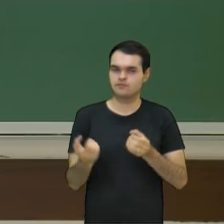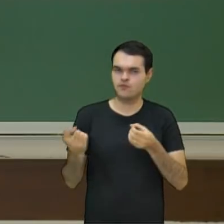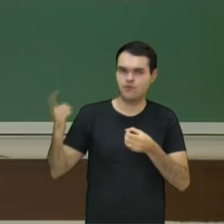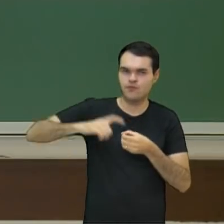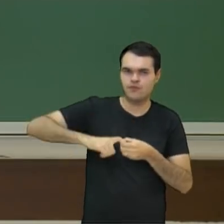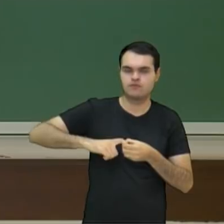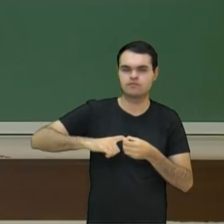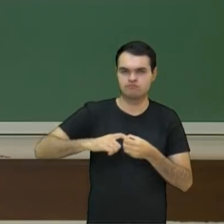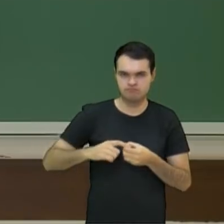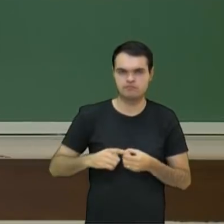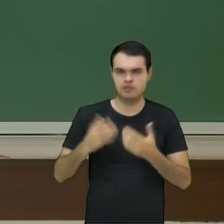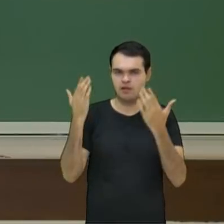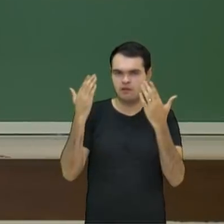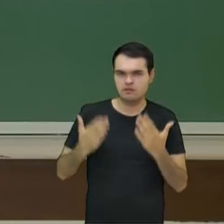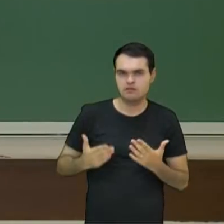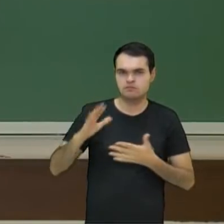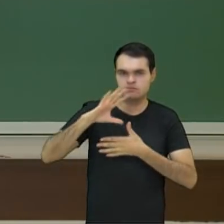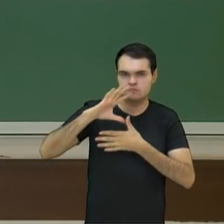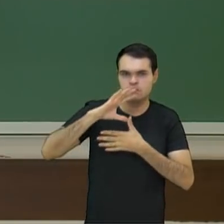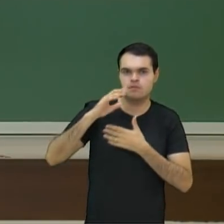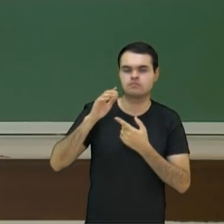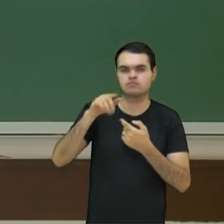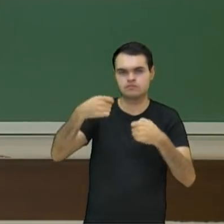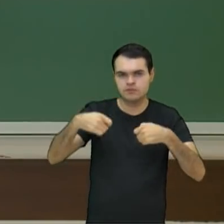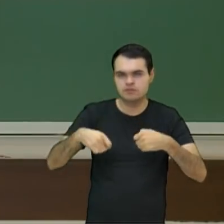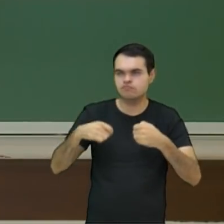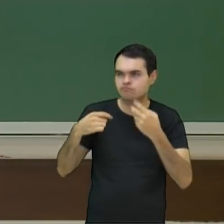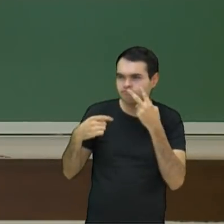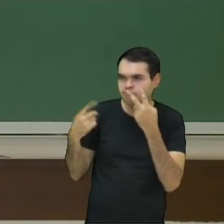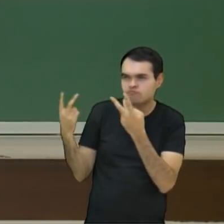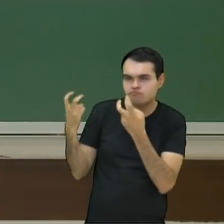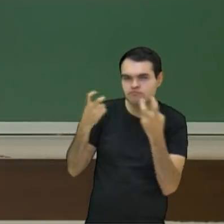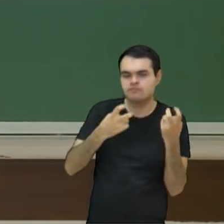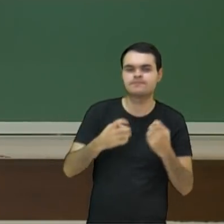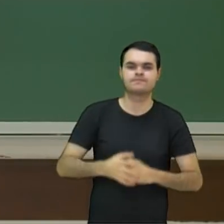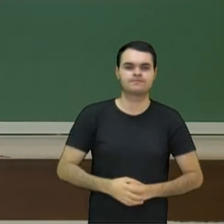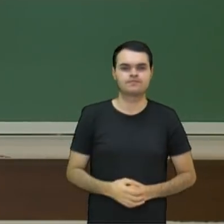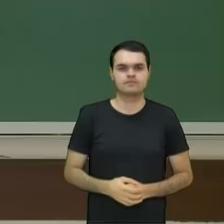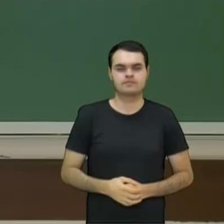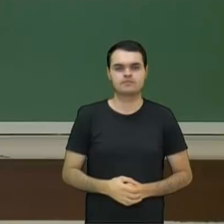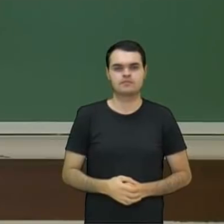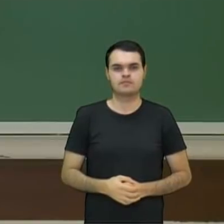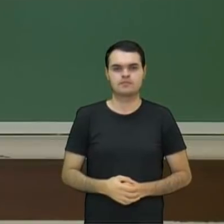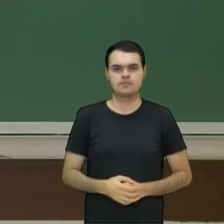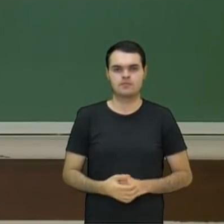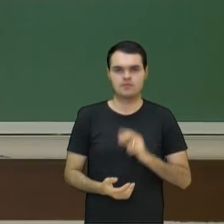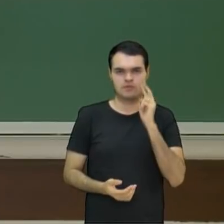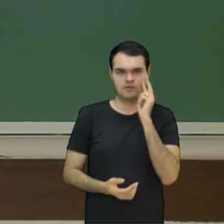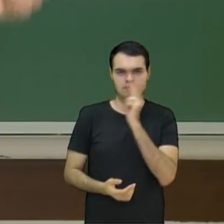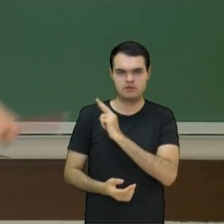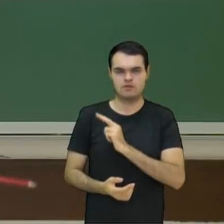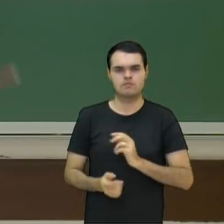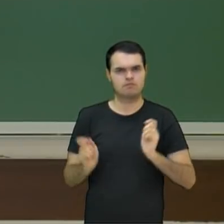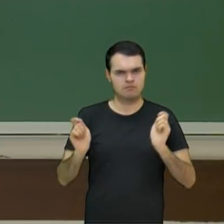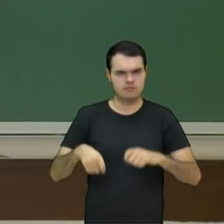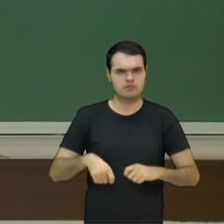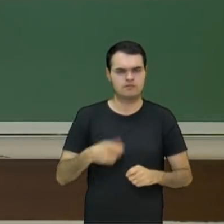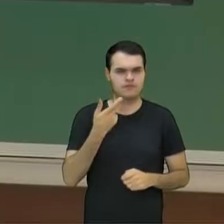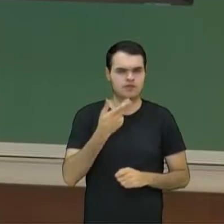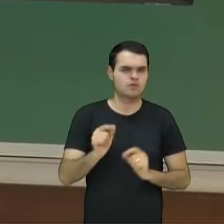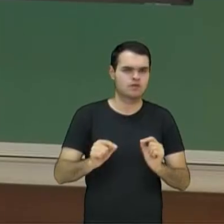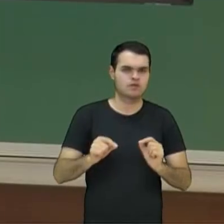Voltamos então ali com a análise do mapa que vocês tinham que fazer. Então vamos lá. Se eu observar no mapa aqui, é possível dizer que